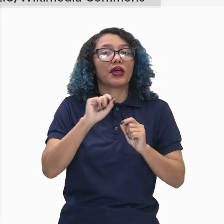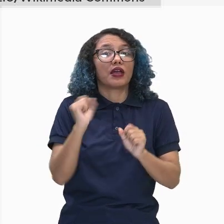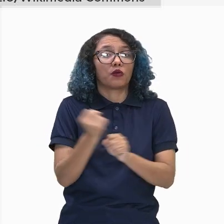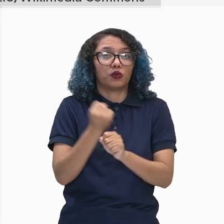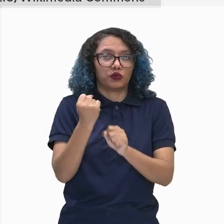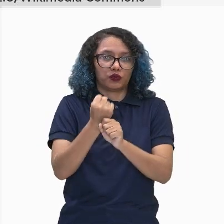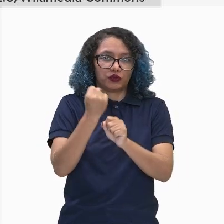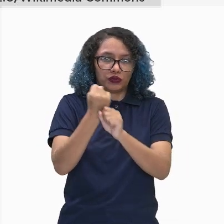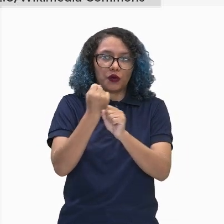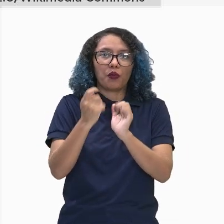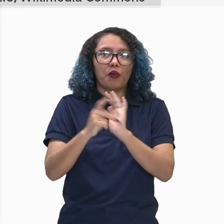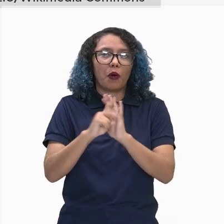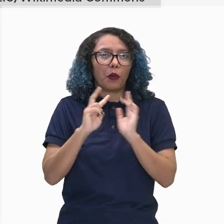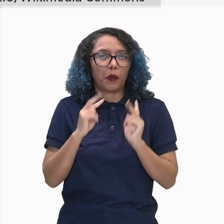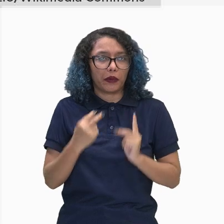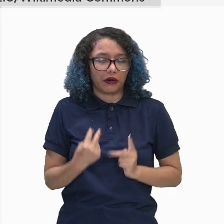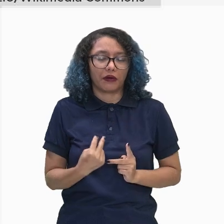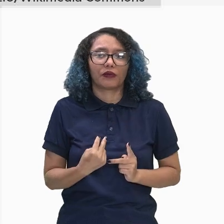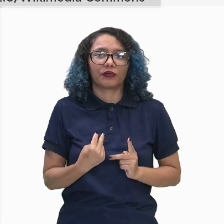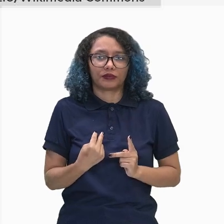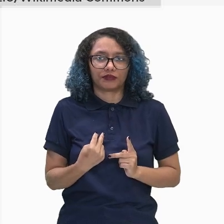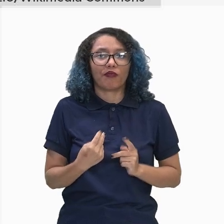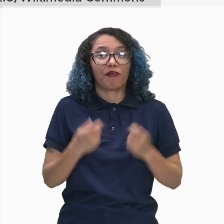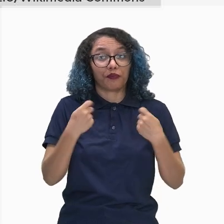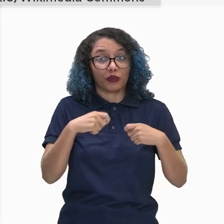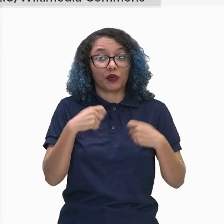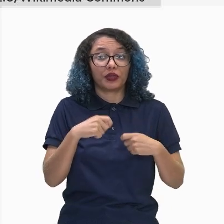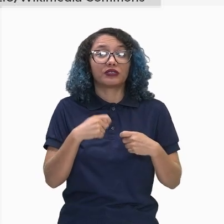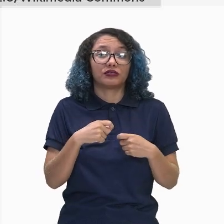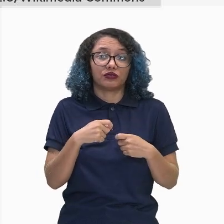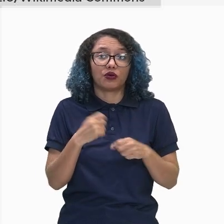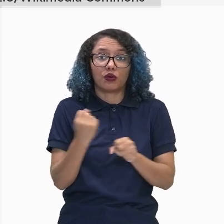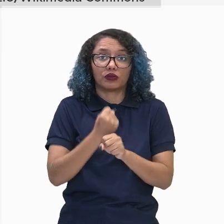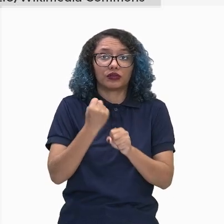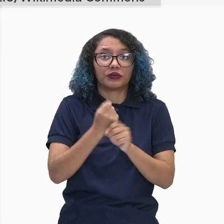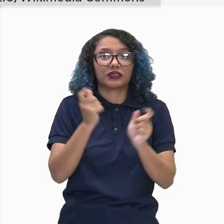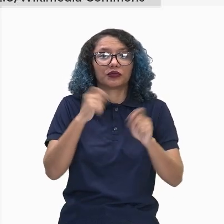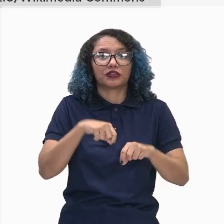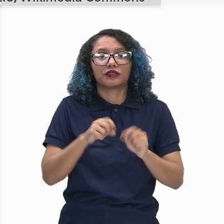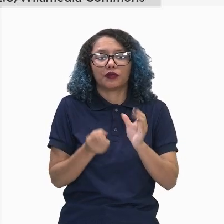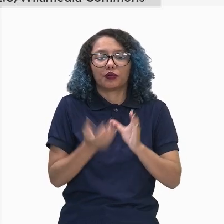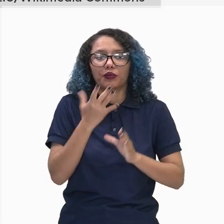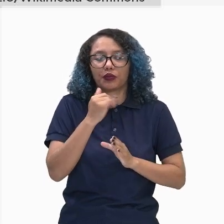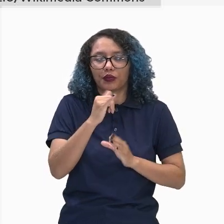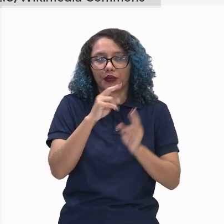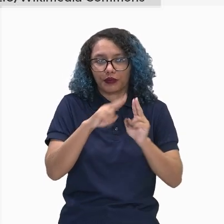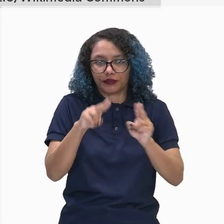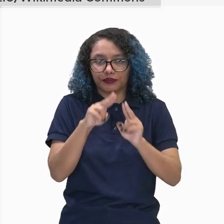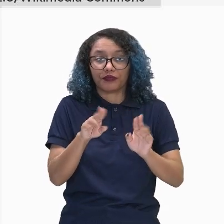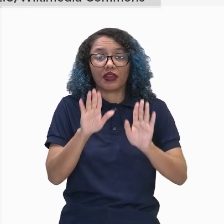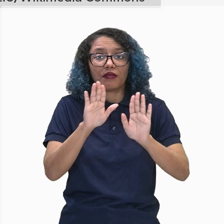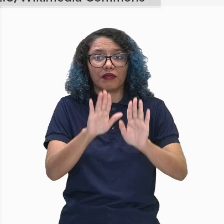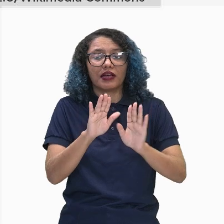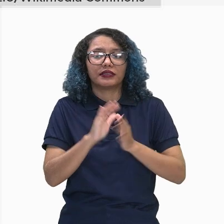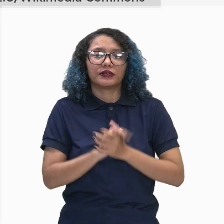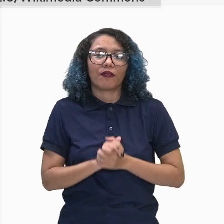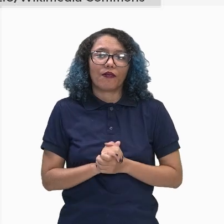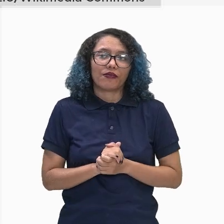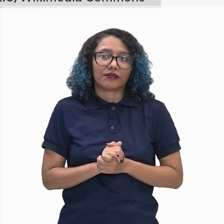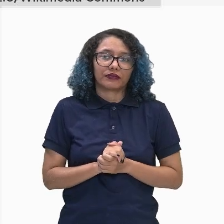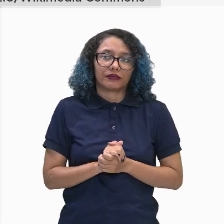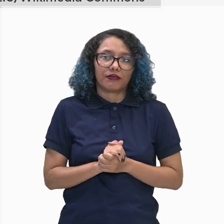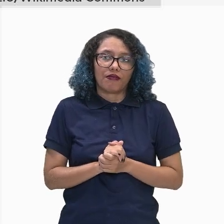que foi necessária ser criada para então gerar energia. Então será que a criação de uma usina hidrelétrica como